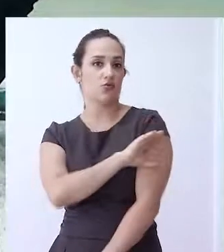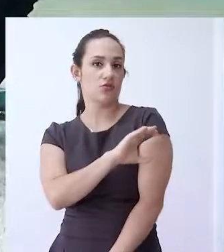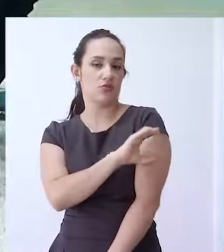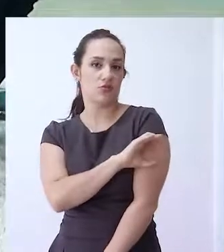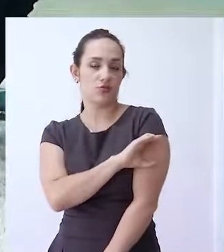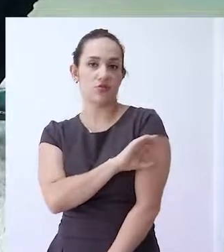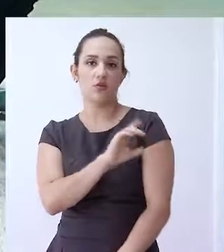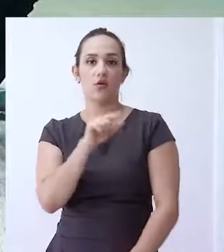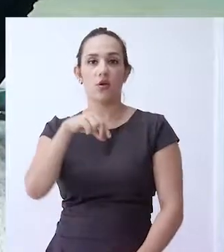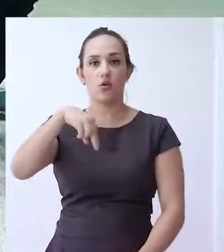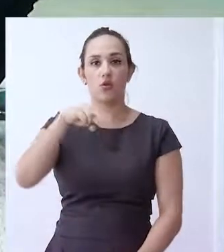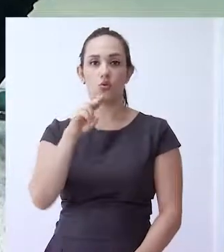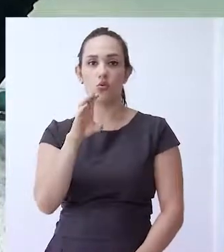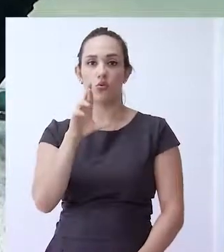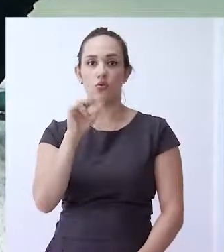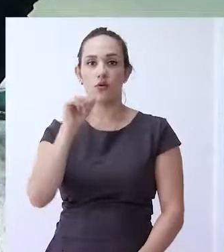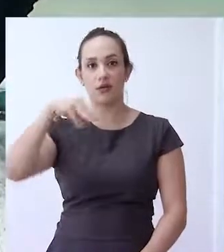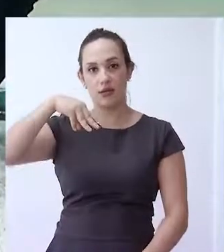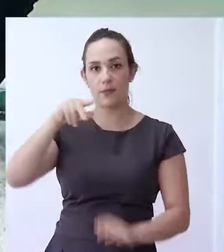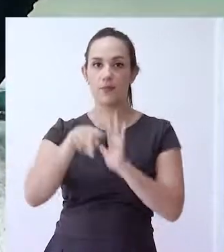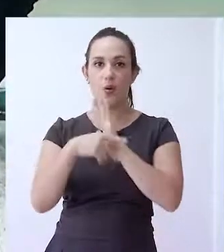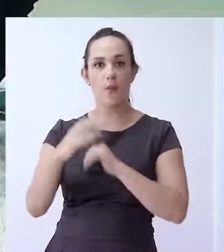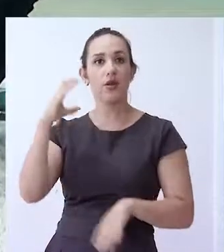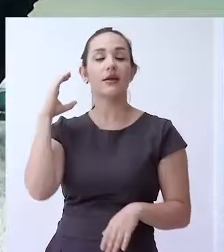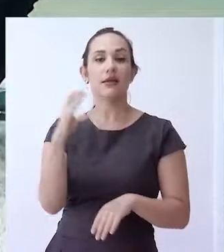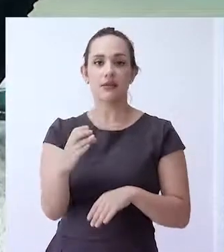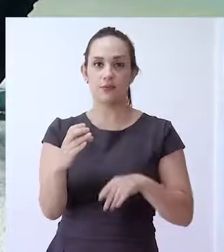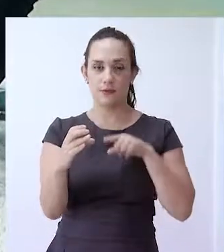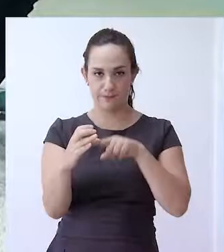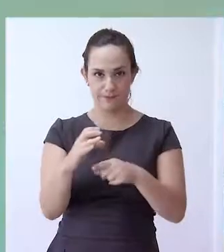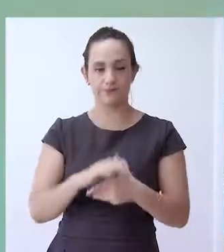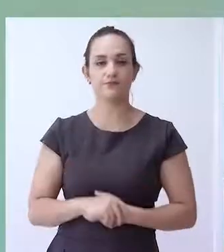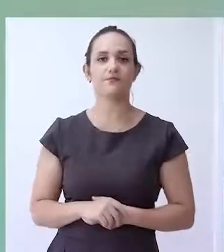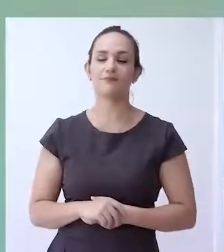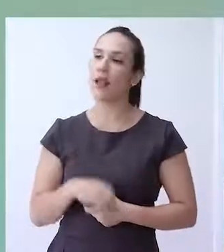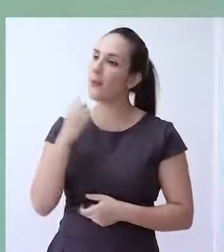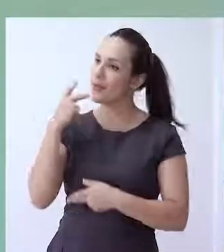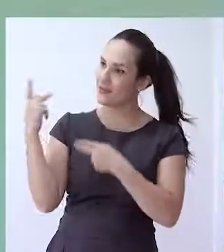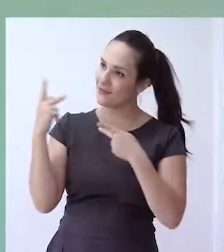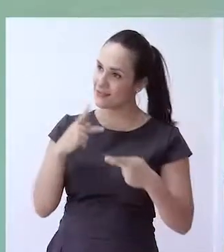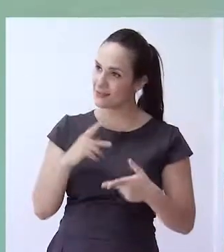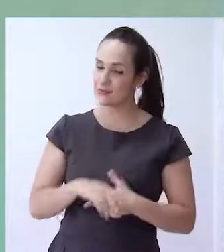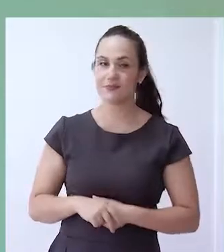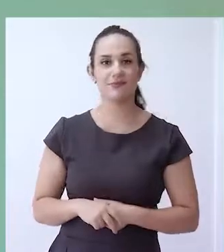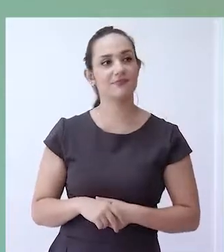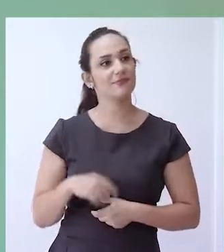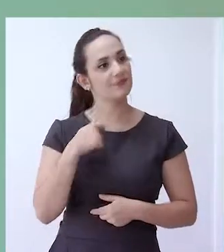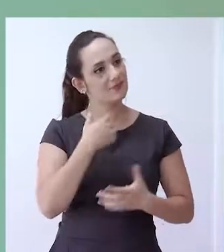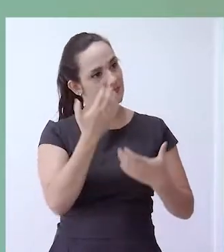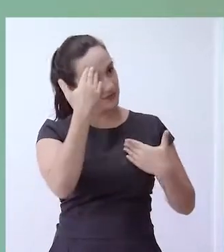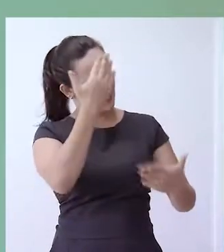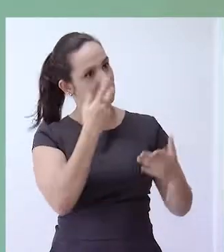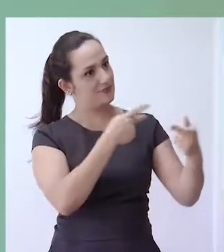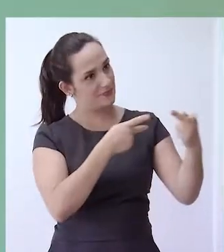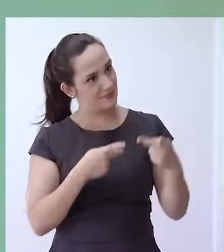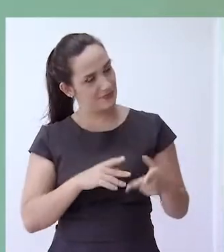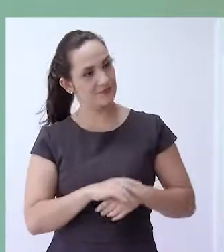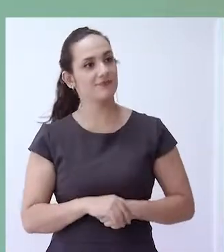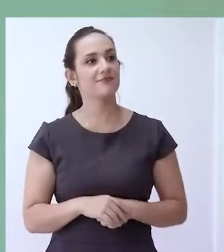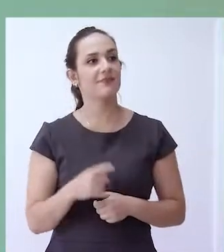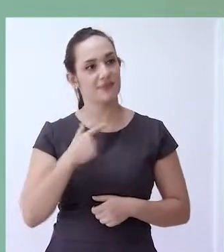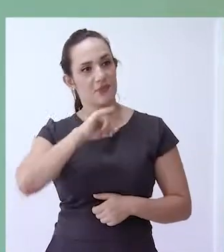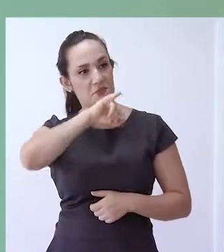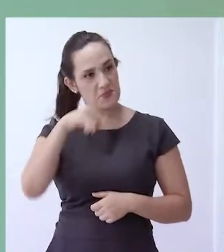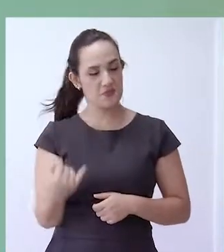NUCRIM, o Núcleo Institucional Criminal da Defensoria Pública. Seja bem-vindo, defensor. Gostaria de agradecer o convite